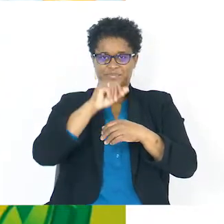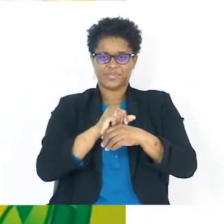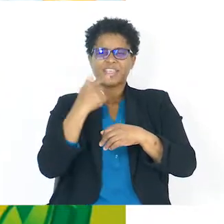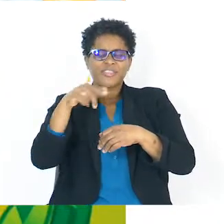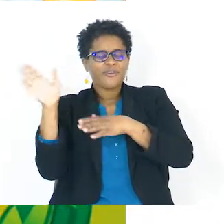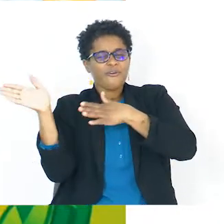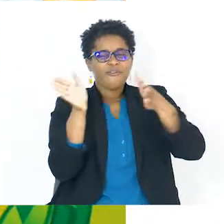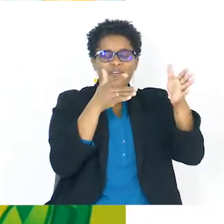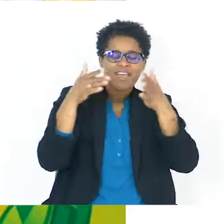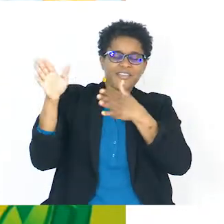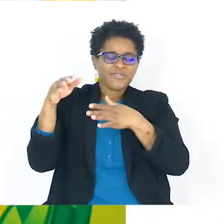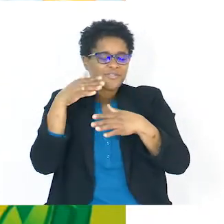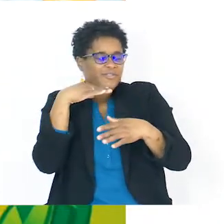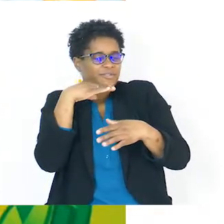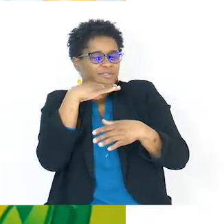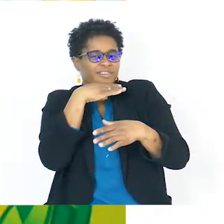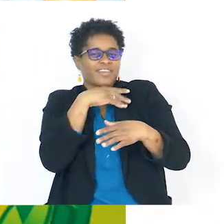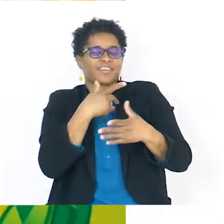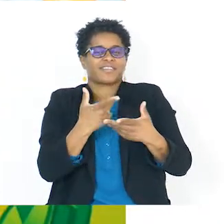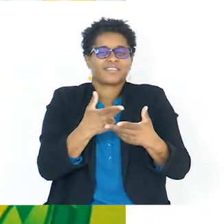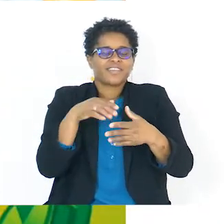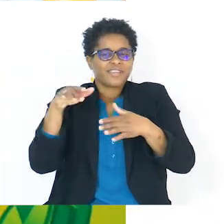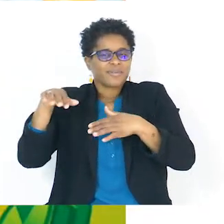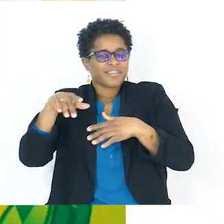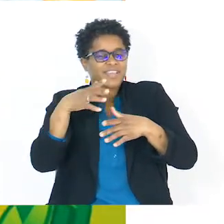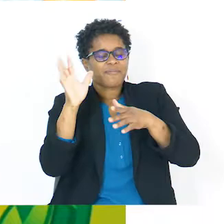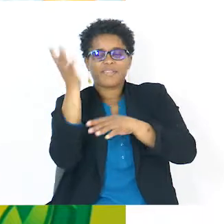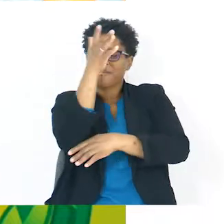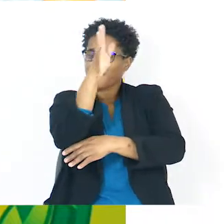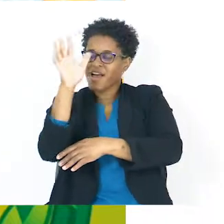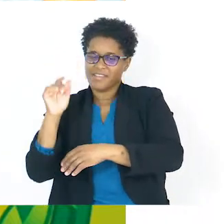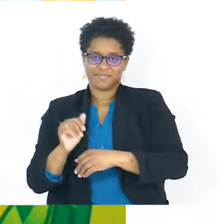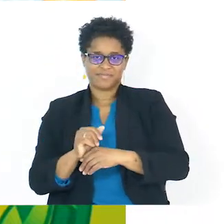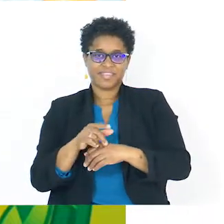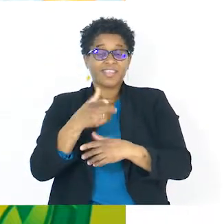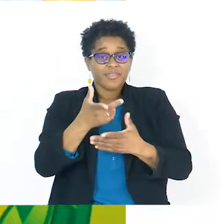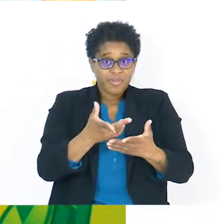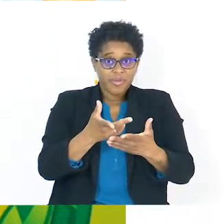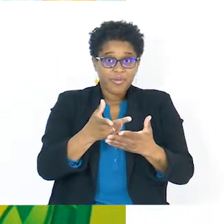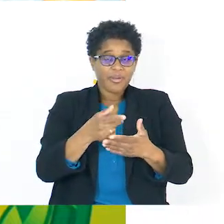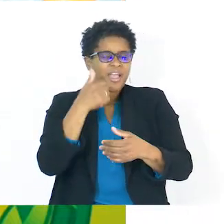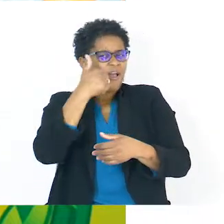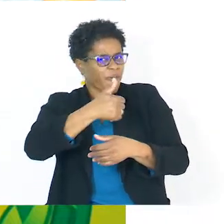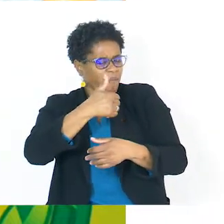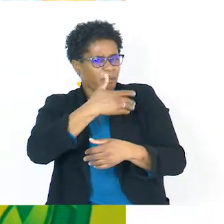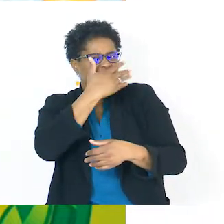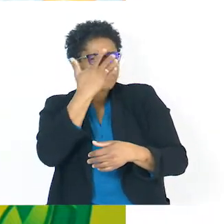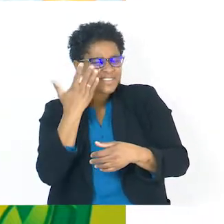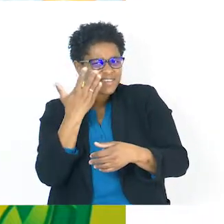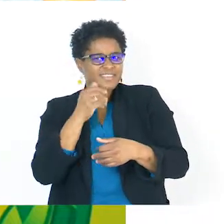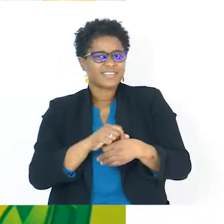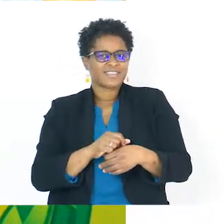E tinha um vento fresquinho que passeava por entre as árvores. Aquele era um bom